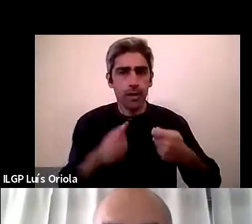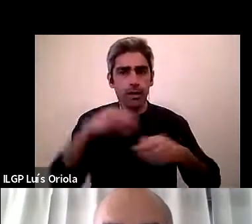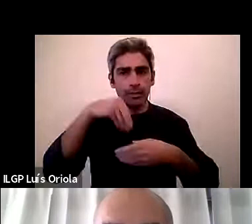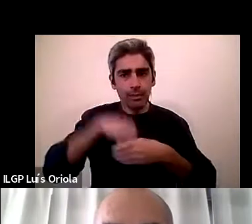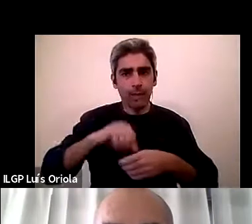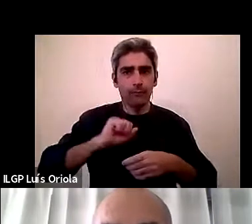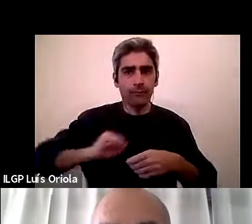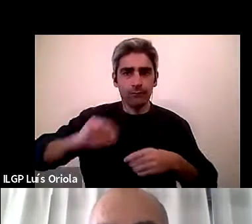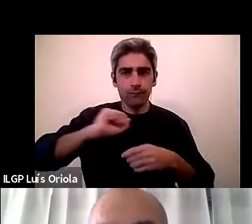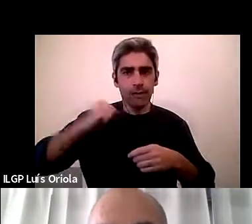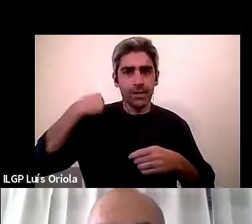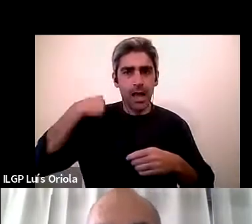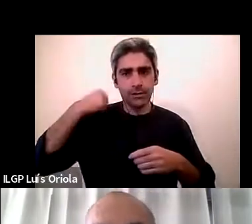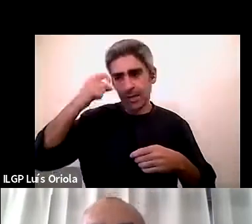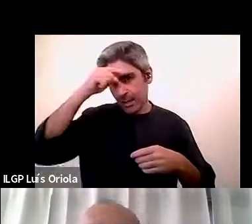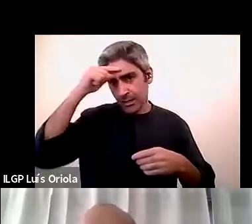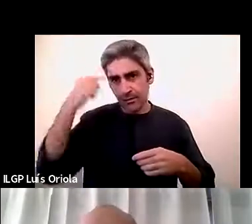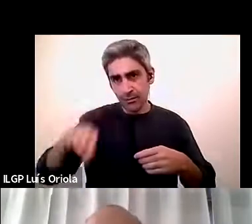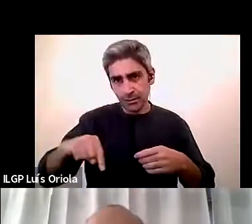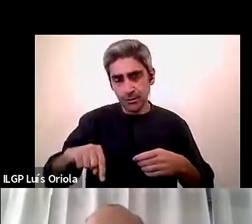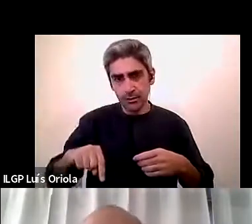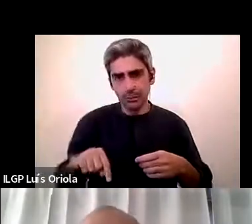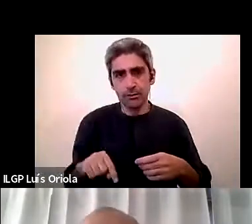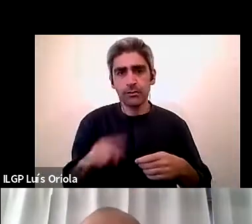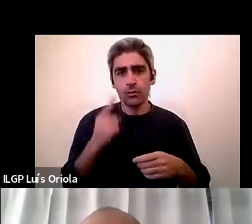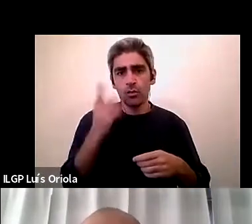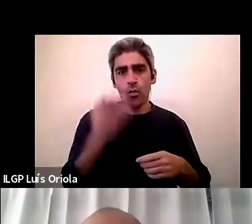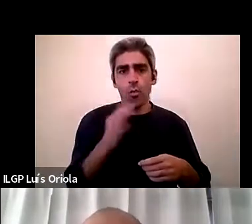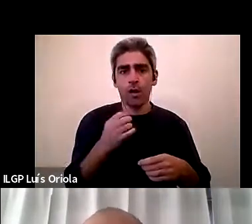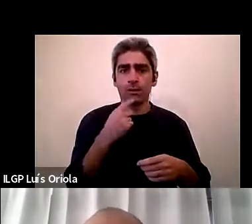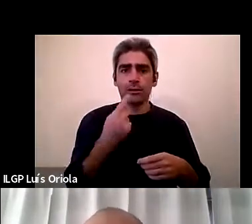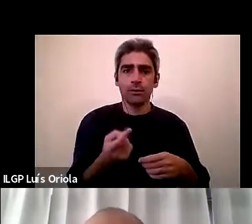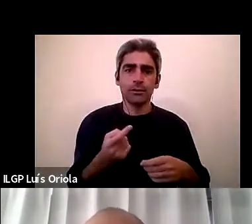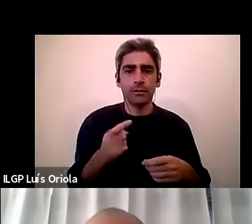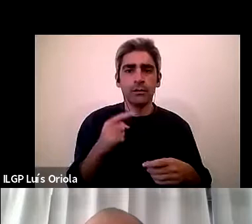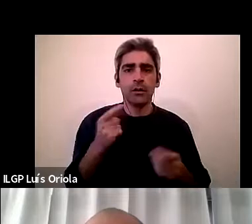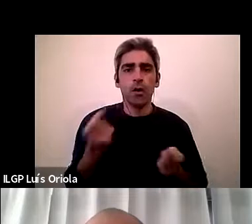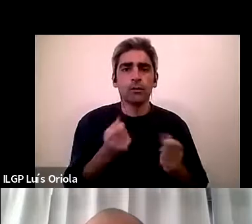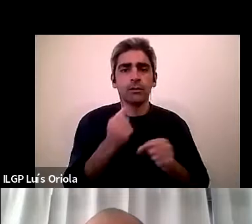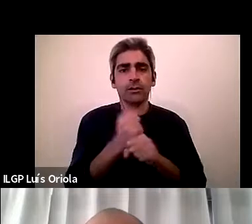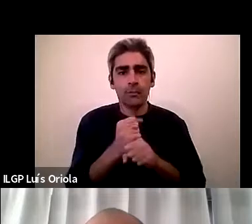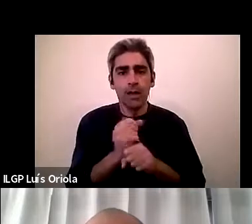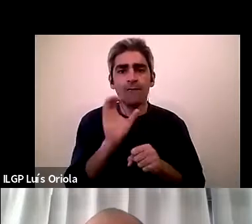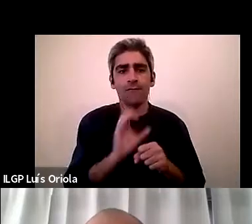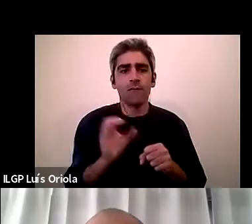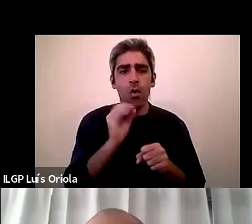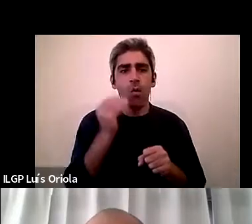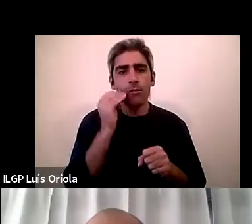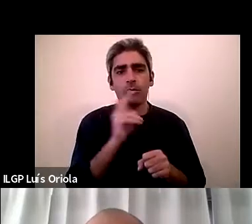suas residências, e também cerca de um quarto disse que a organização do trabalho e a forma de